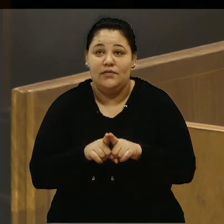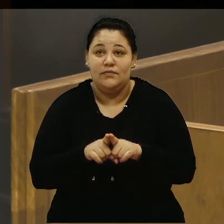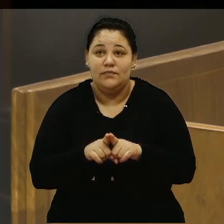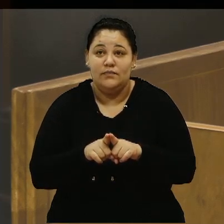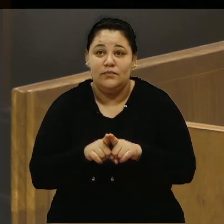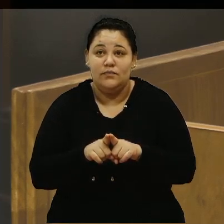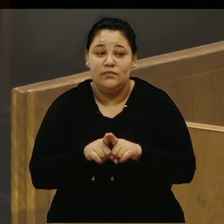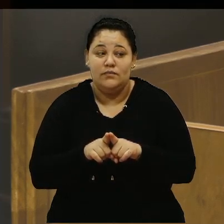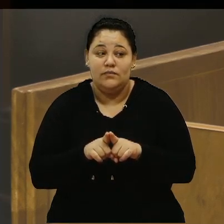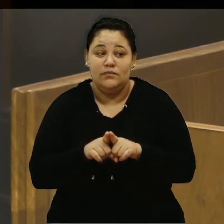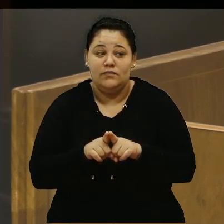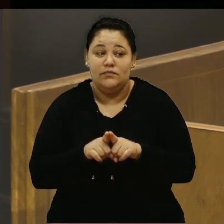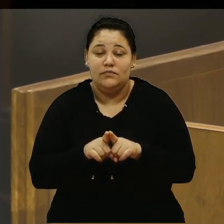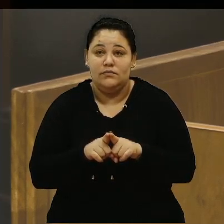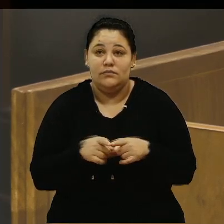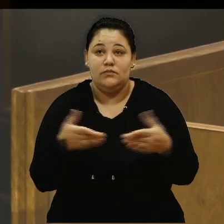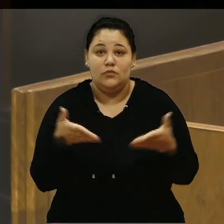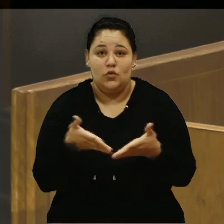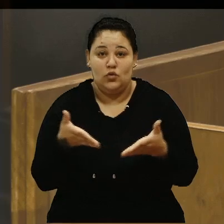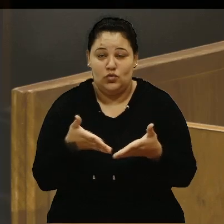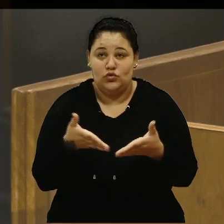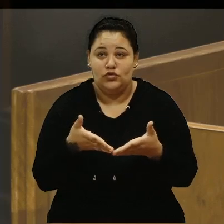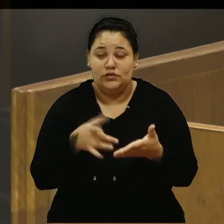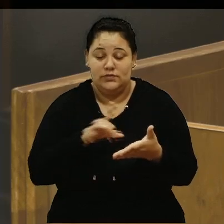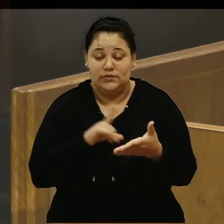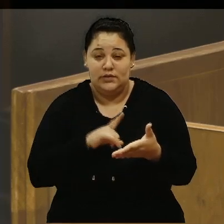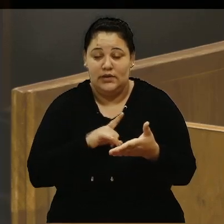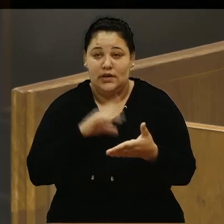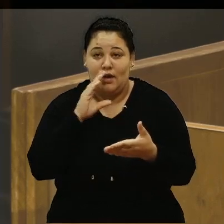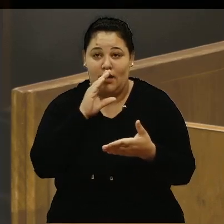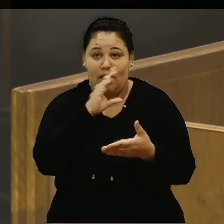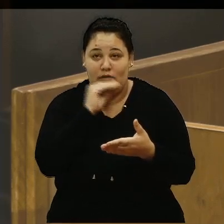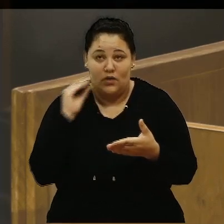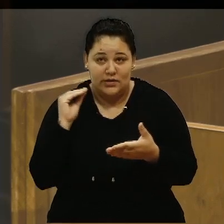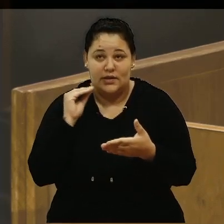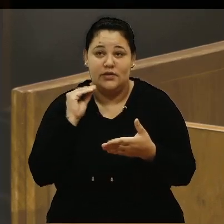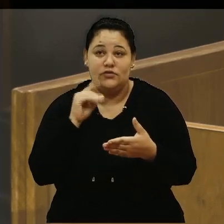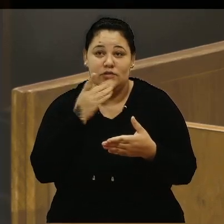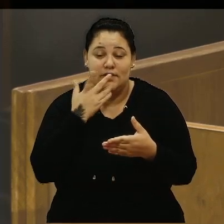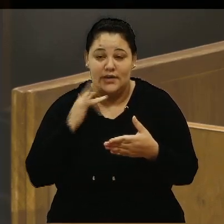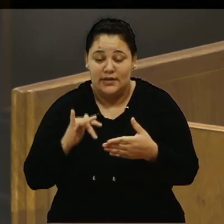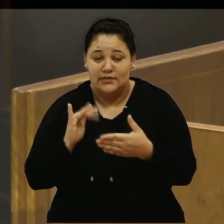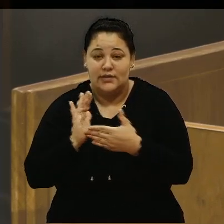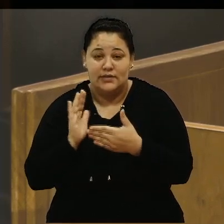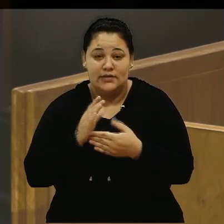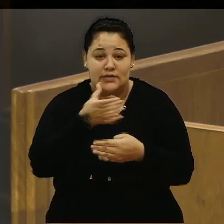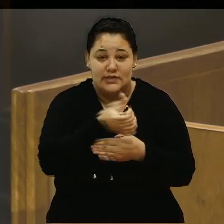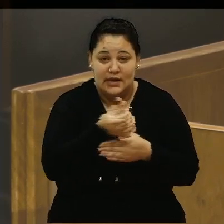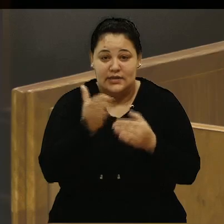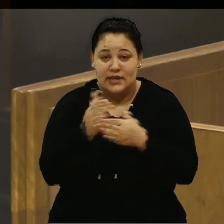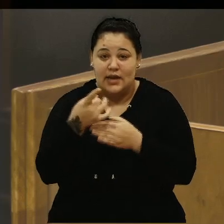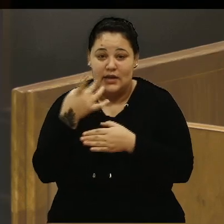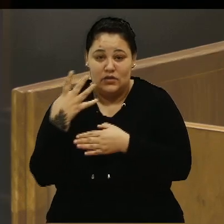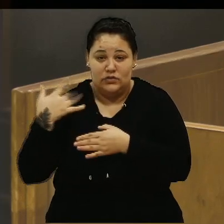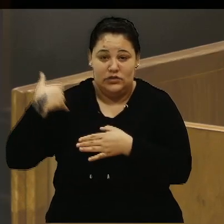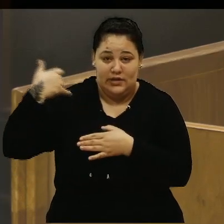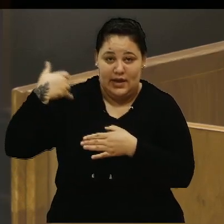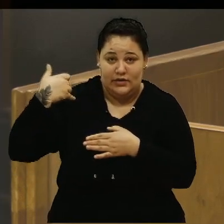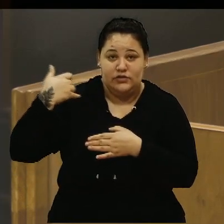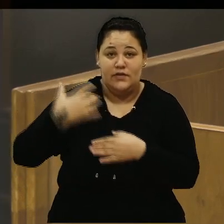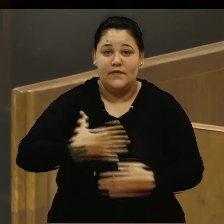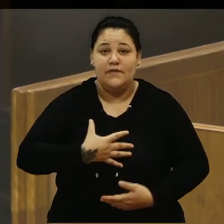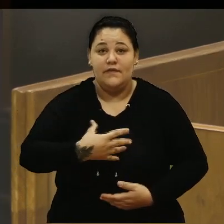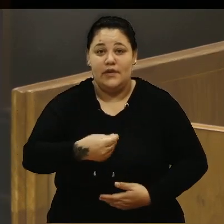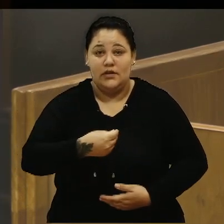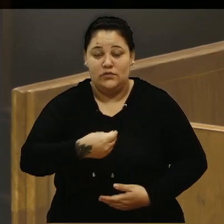hoje eles absorvem adolescentes, crianças e adolescentes de 6 a 14 anos,